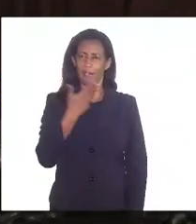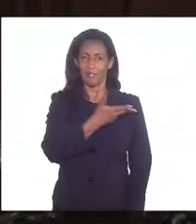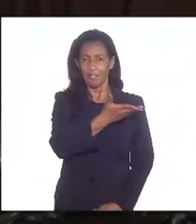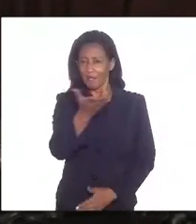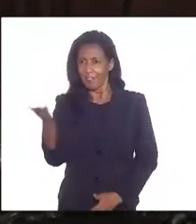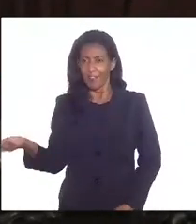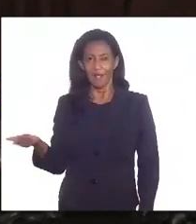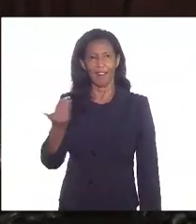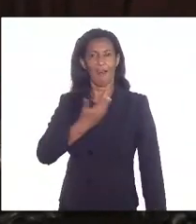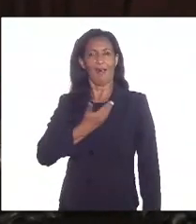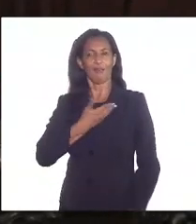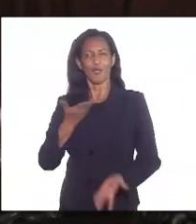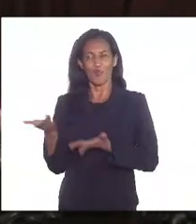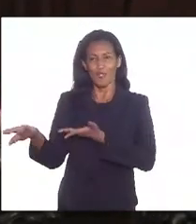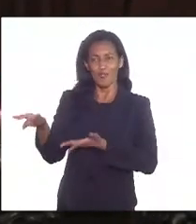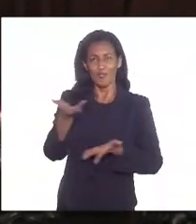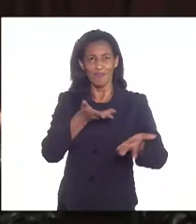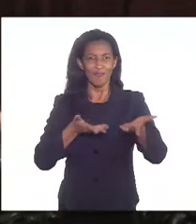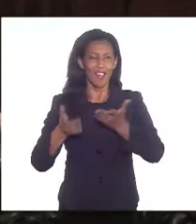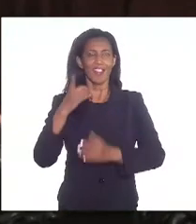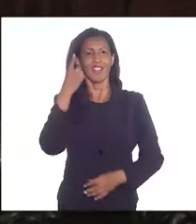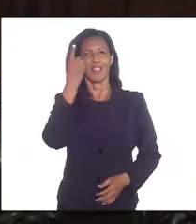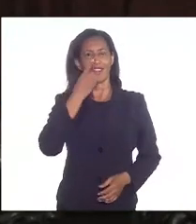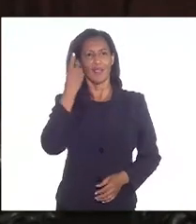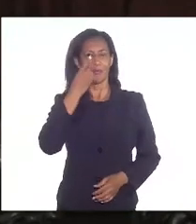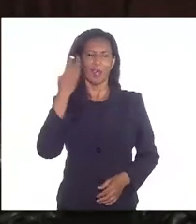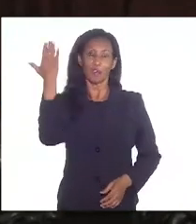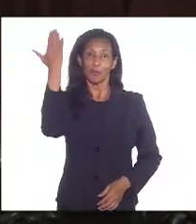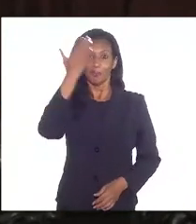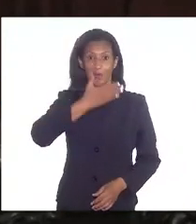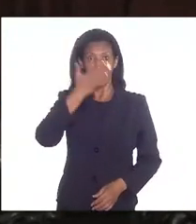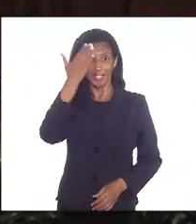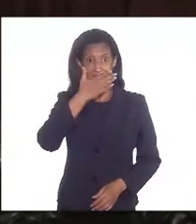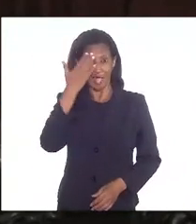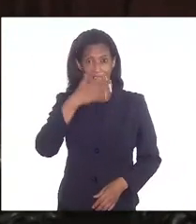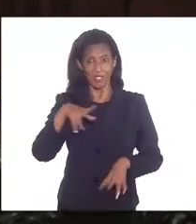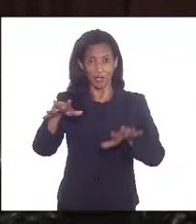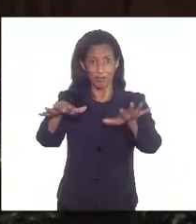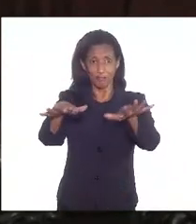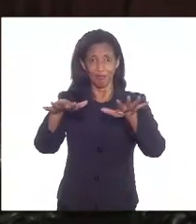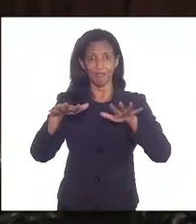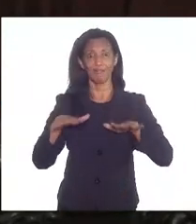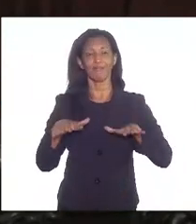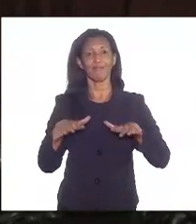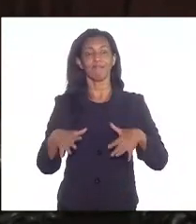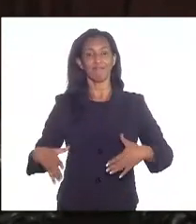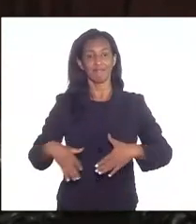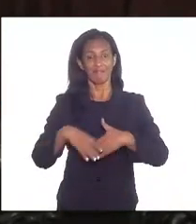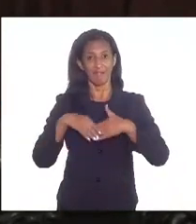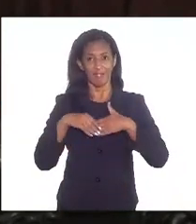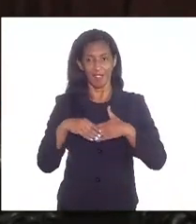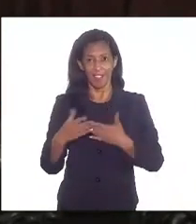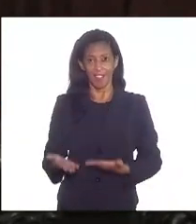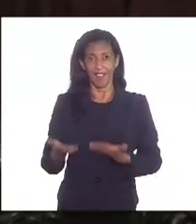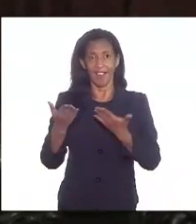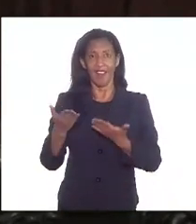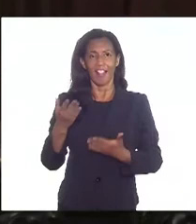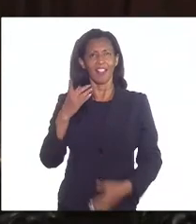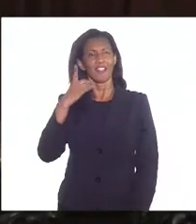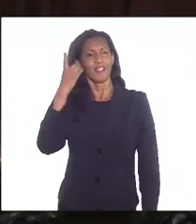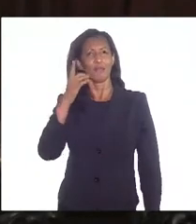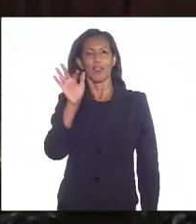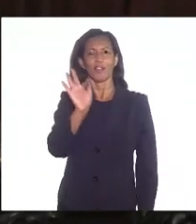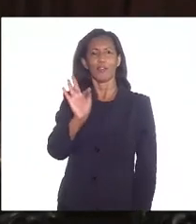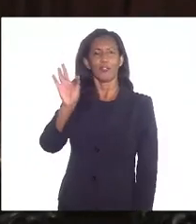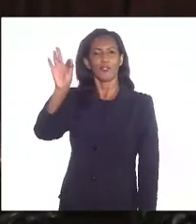companheiros e companheiras deputados presentes e saudar o deputado federal Paulo